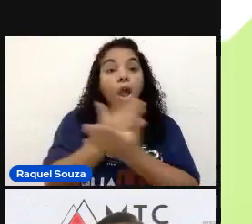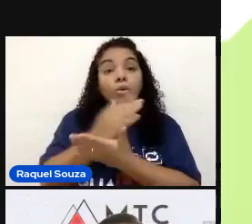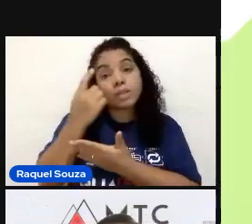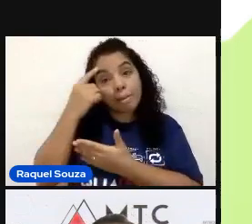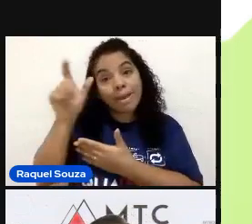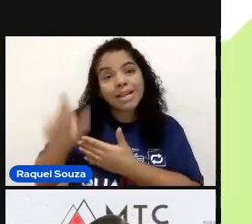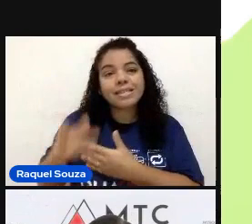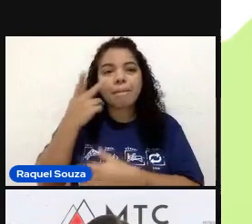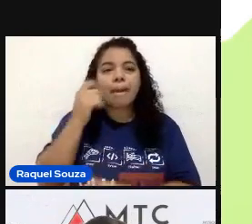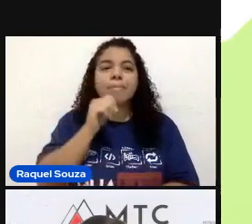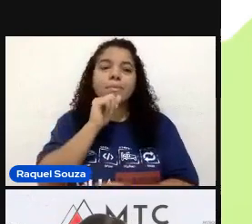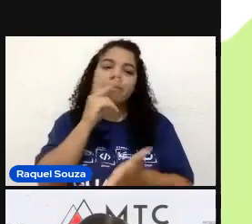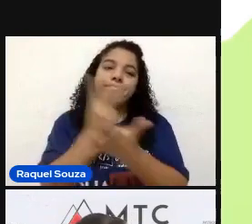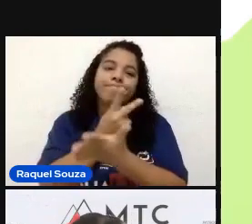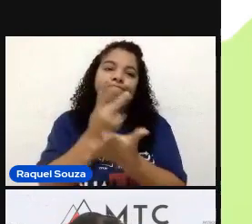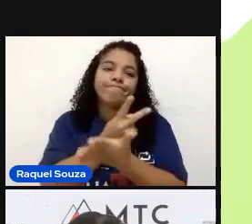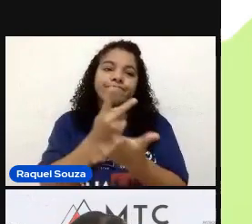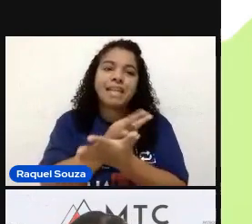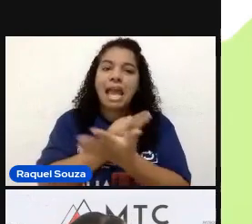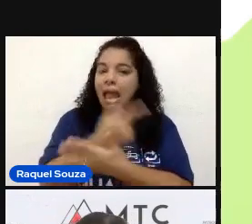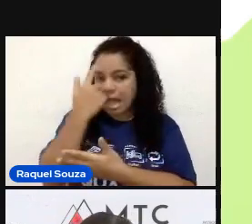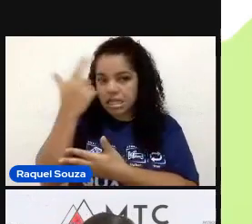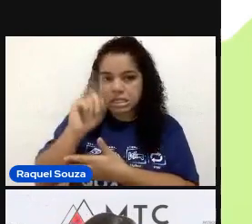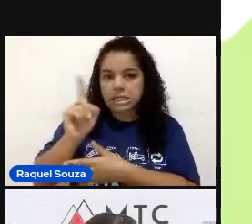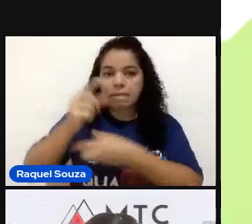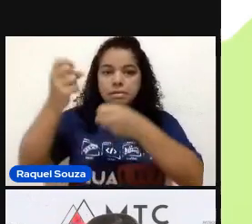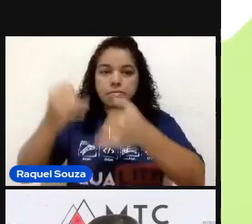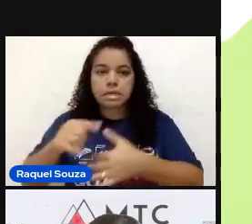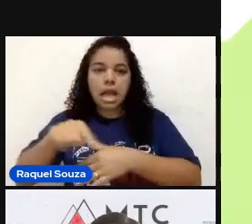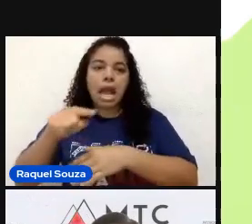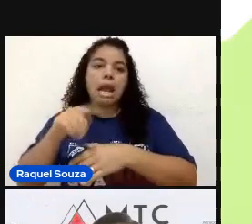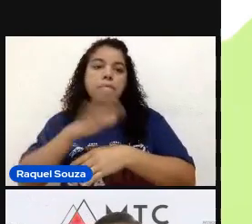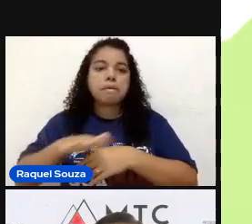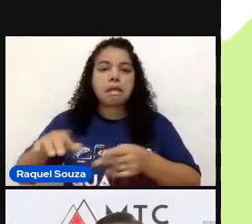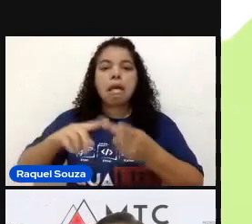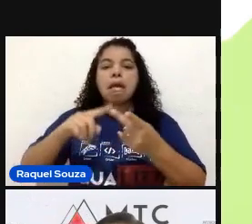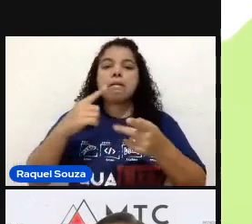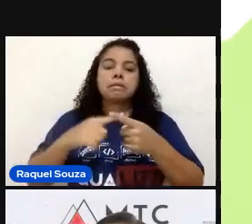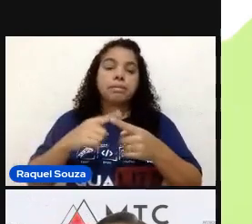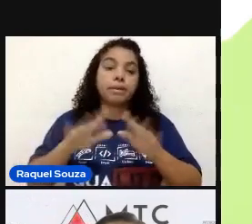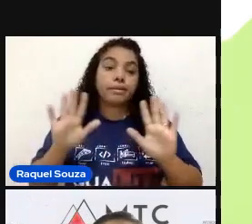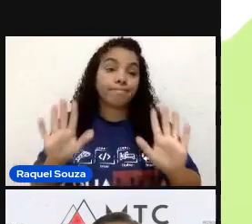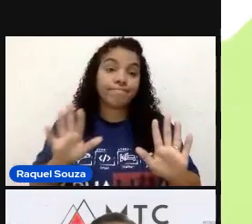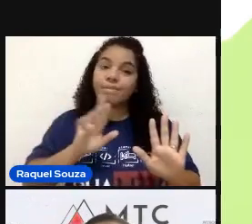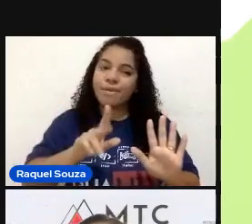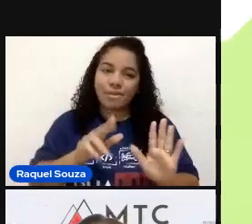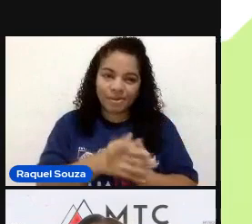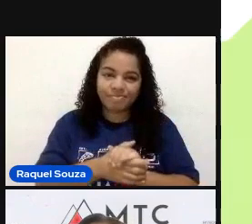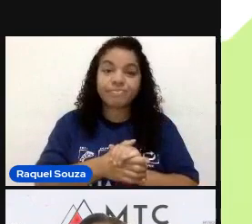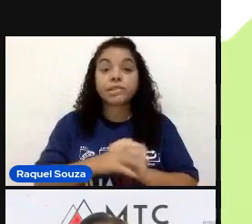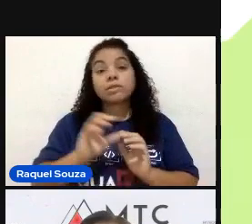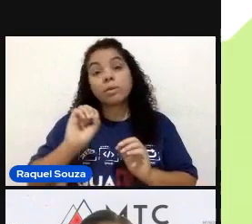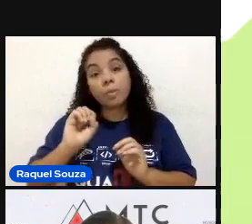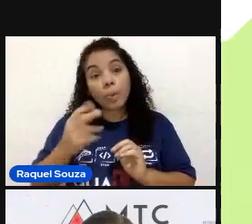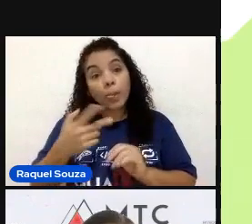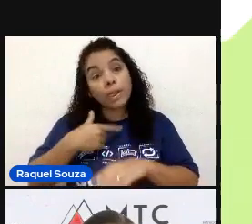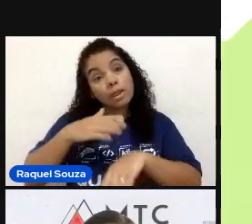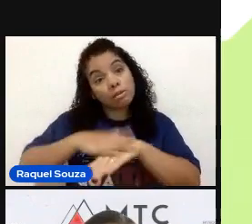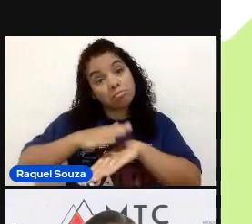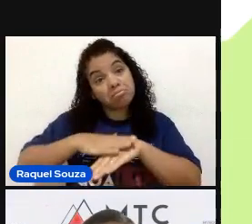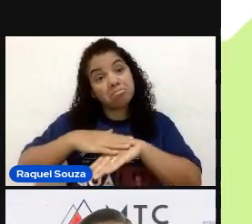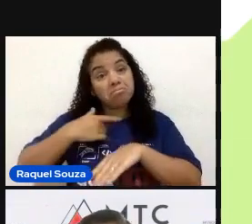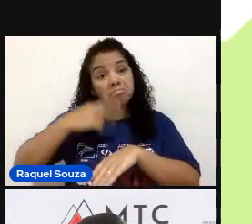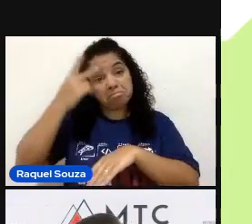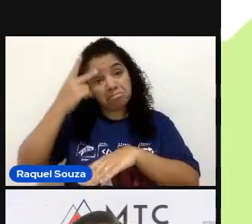pais não conseguiram, essa criança é assim, essa pessoa é assim, porque teve erro dos pais. Ou começam a tirar o seu